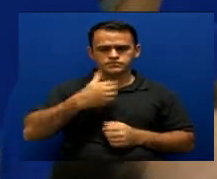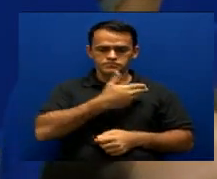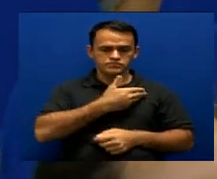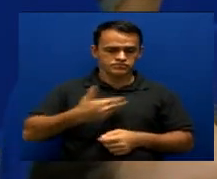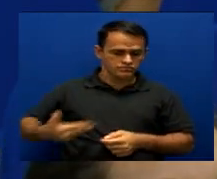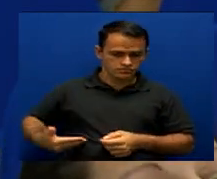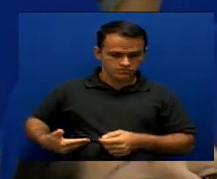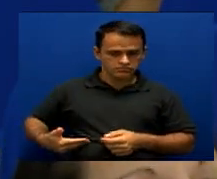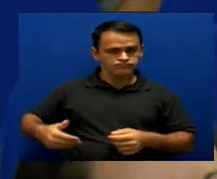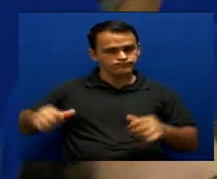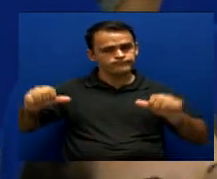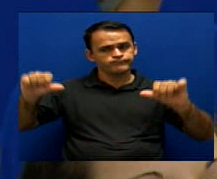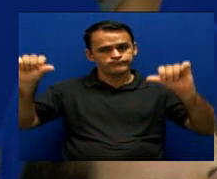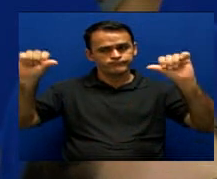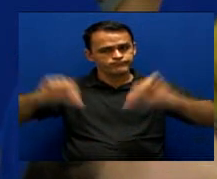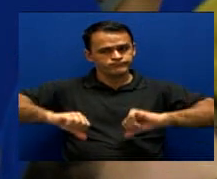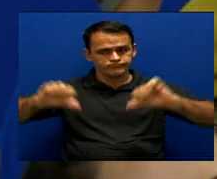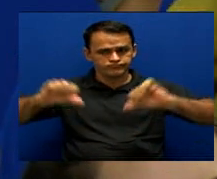que